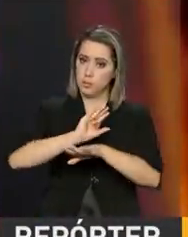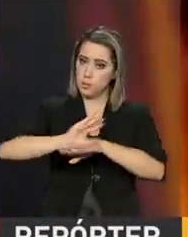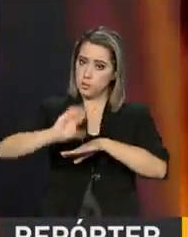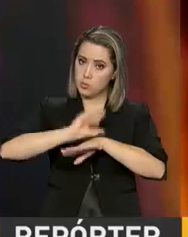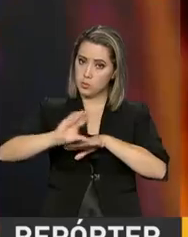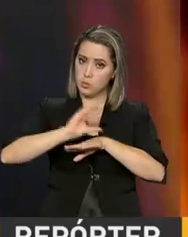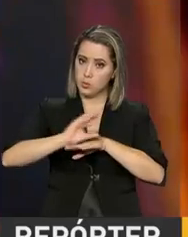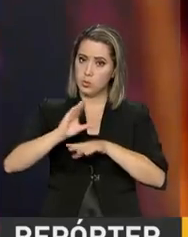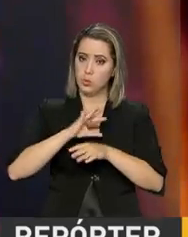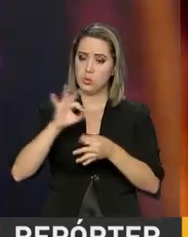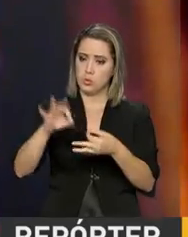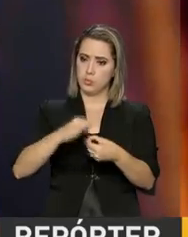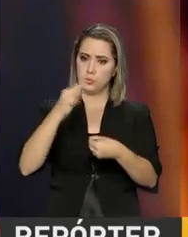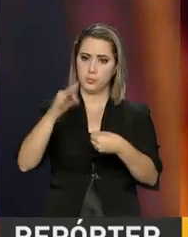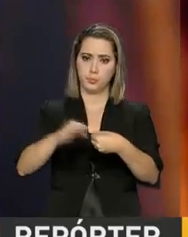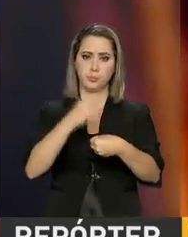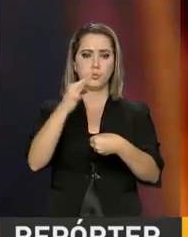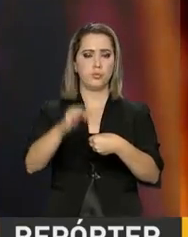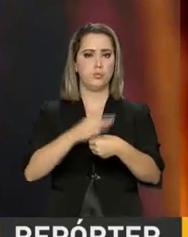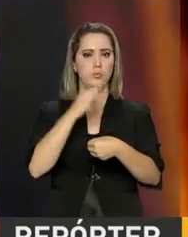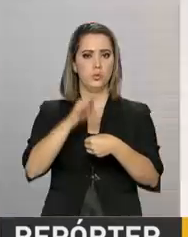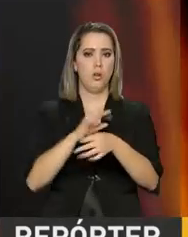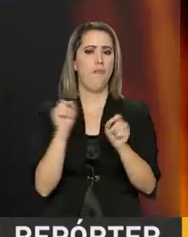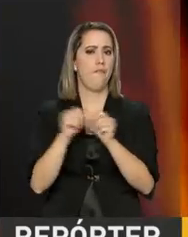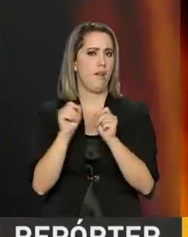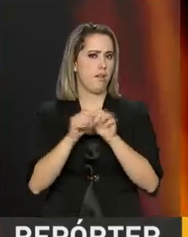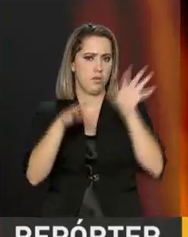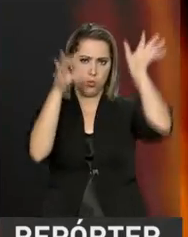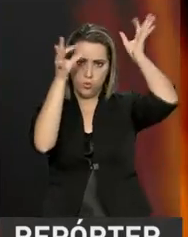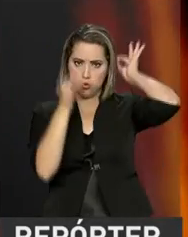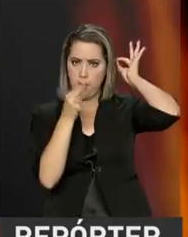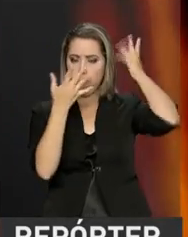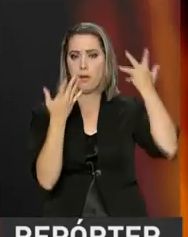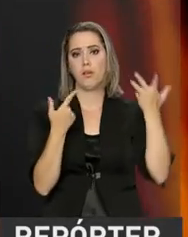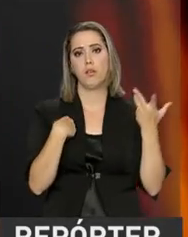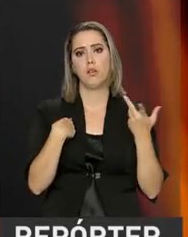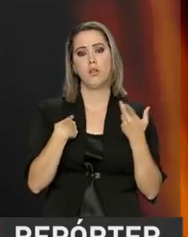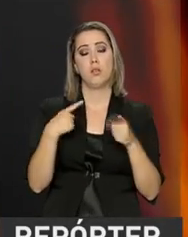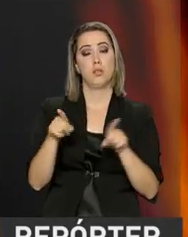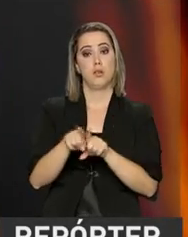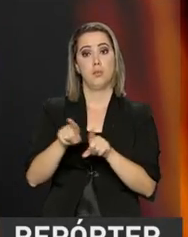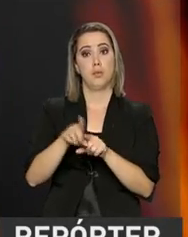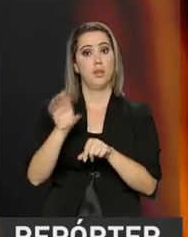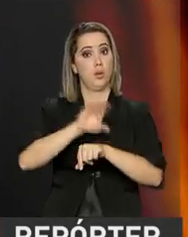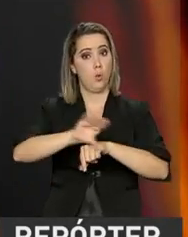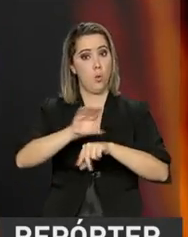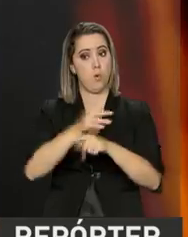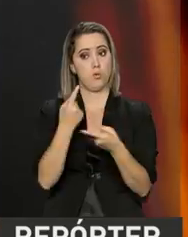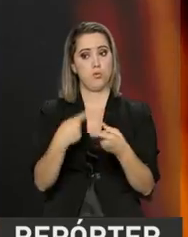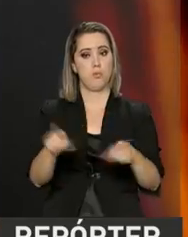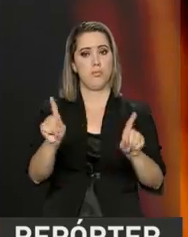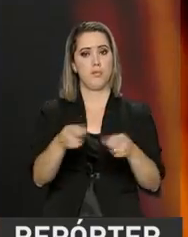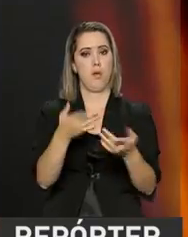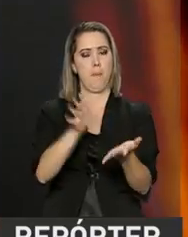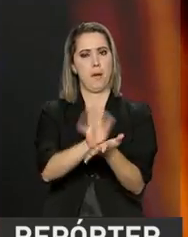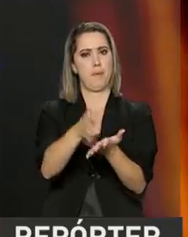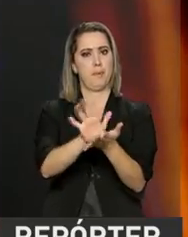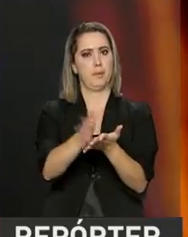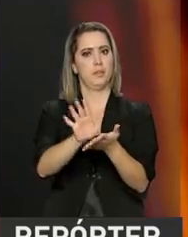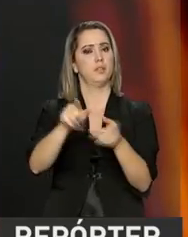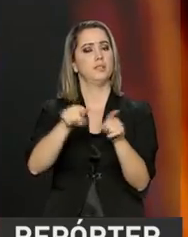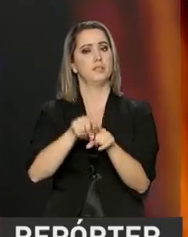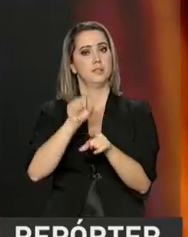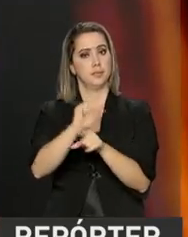nossas golas, fabricação de chapéus. A nossa oficina de percussão, a gente pega os instrumentos do maracatu e